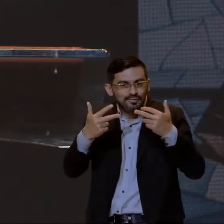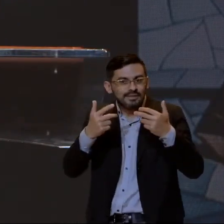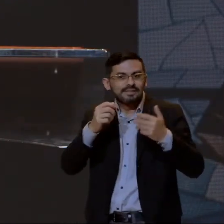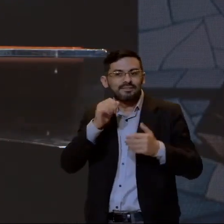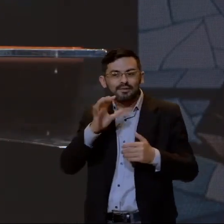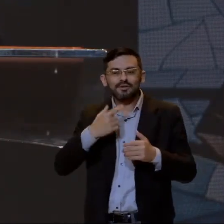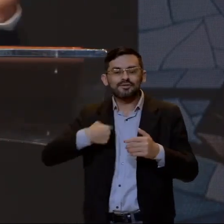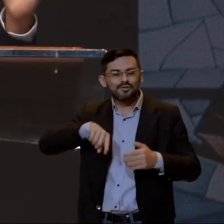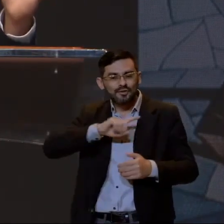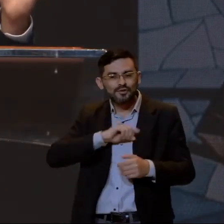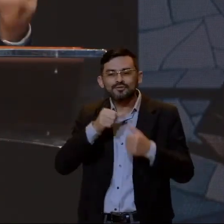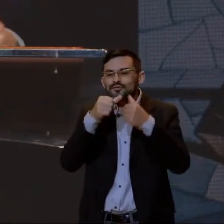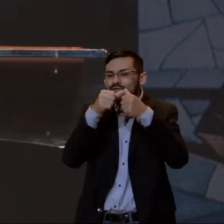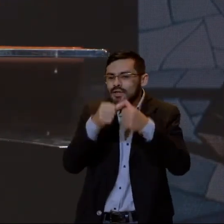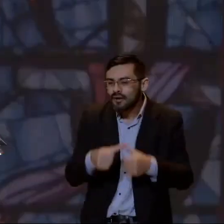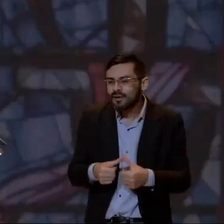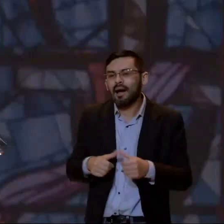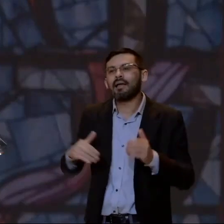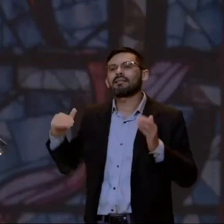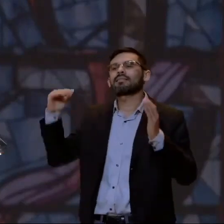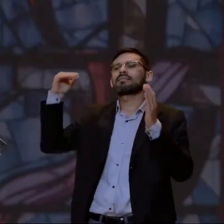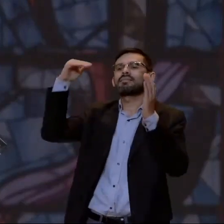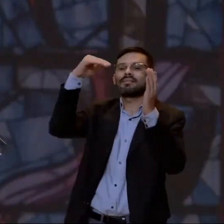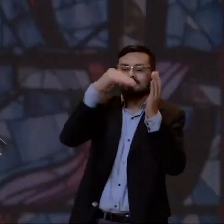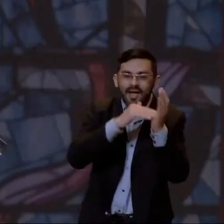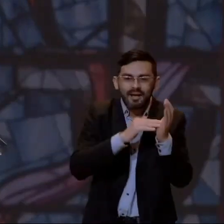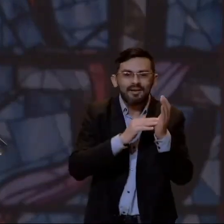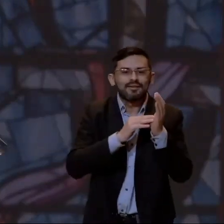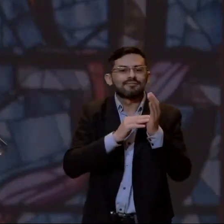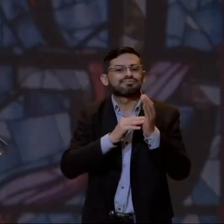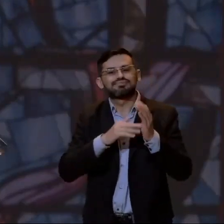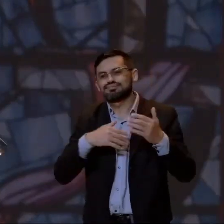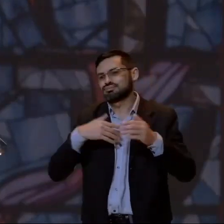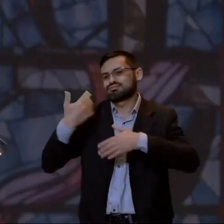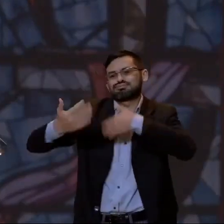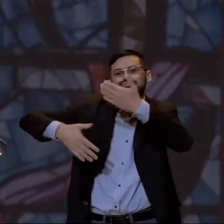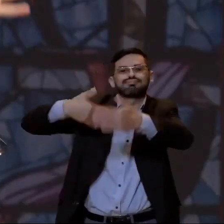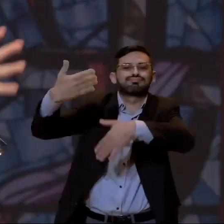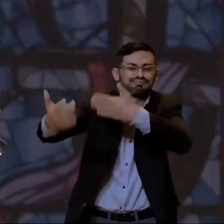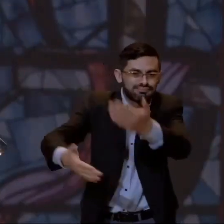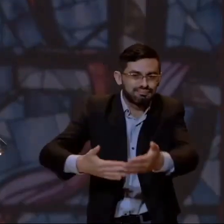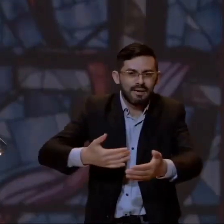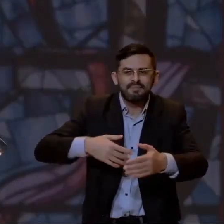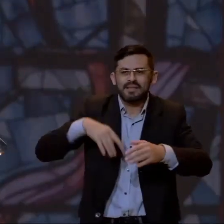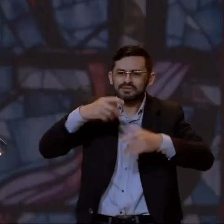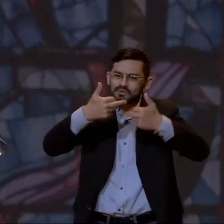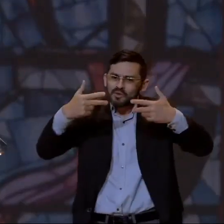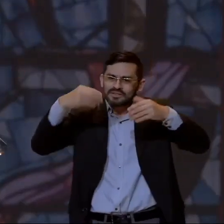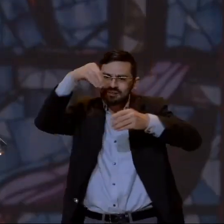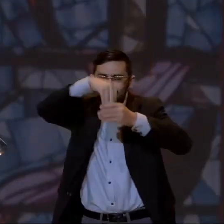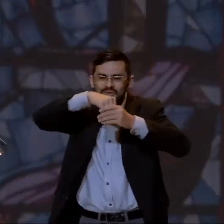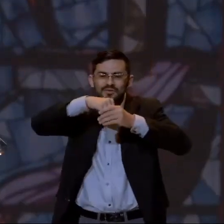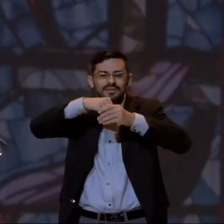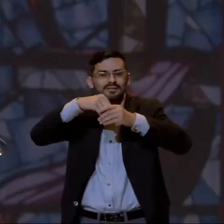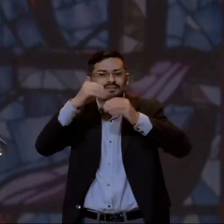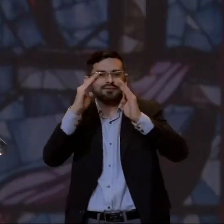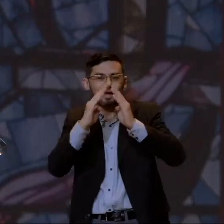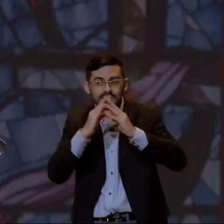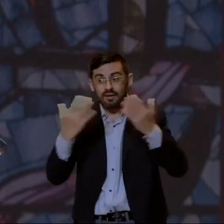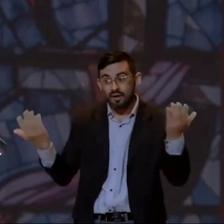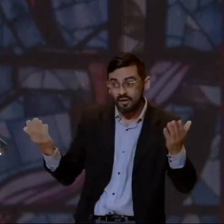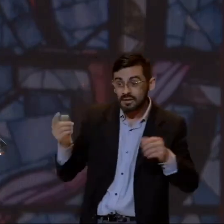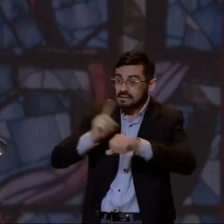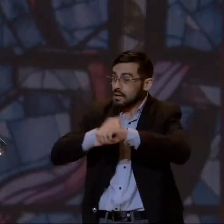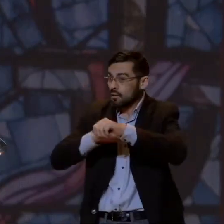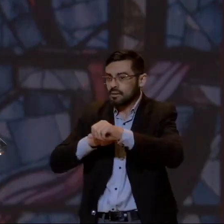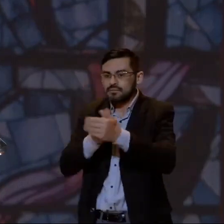gente ficava com o Natal até fevereiro, se pudesse, com os enfeites de Natal. E a gente fica ali, vamos lá, está